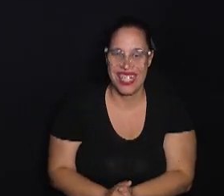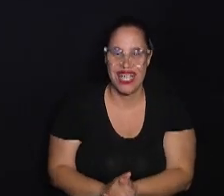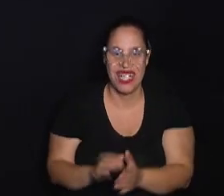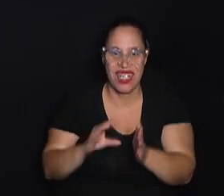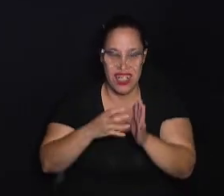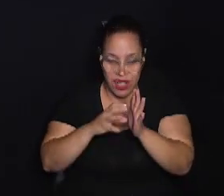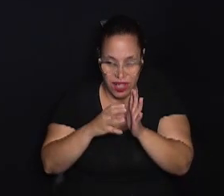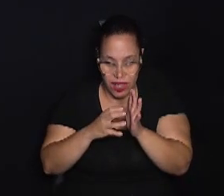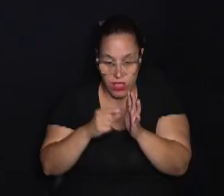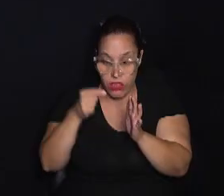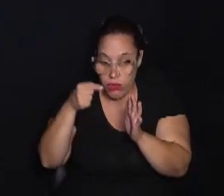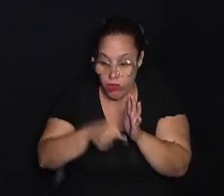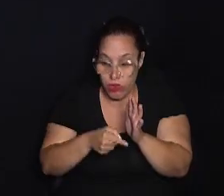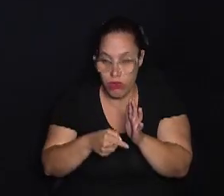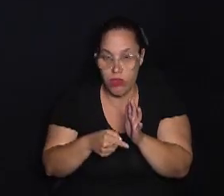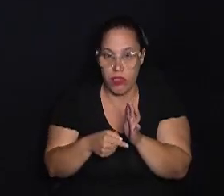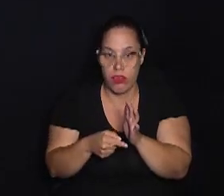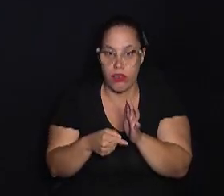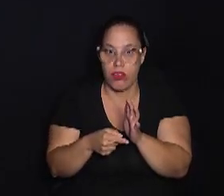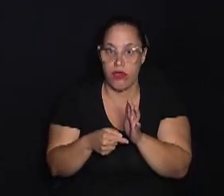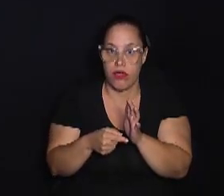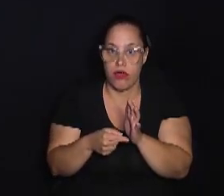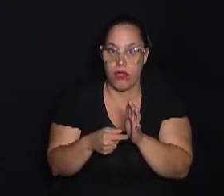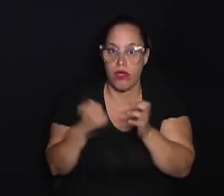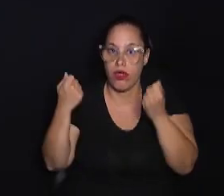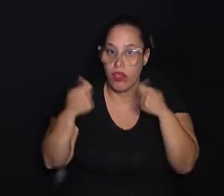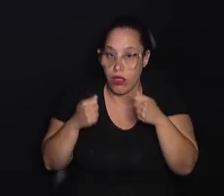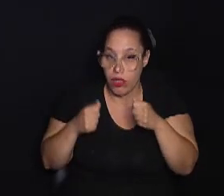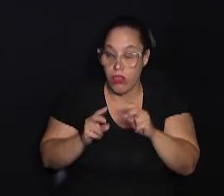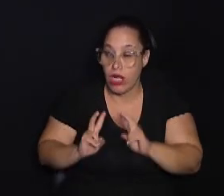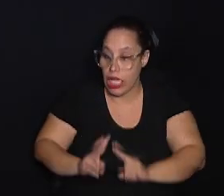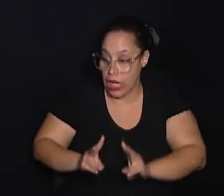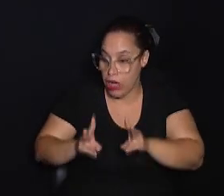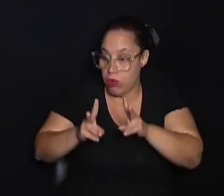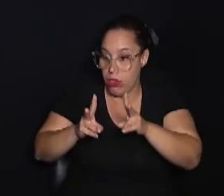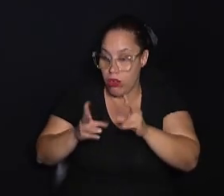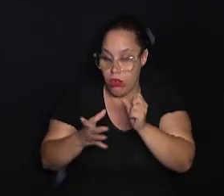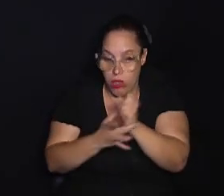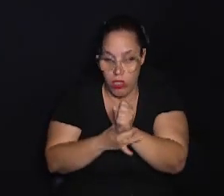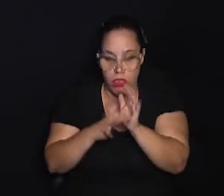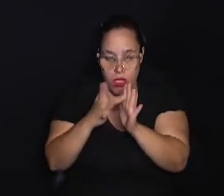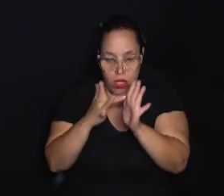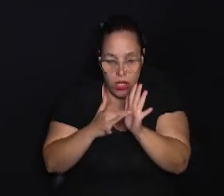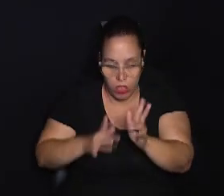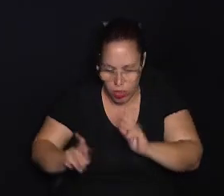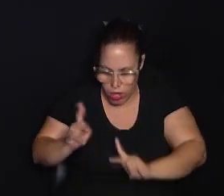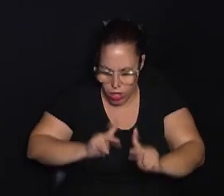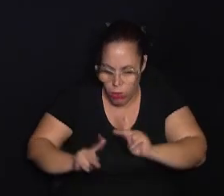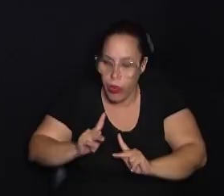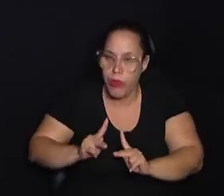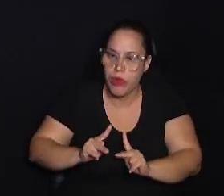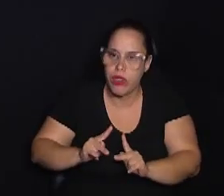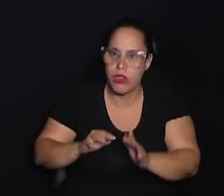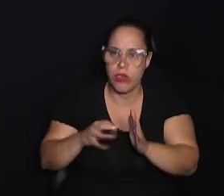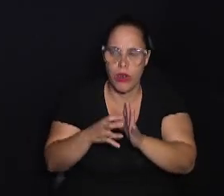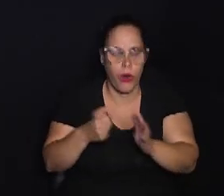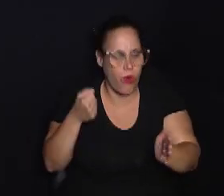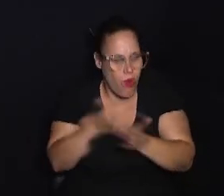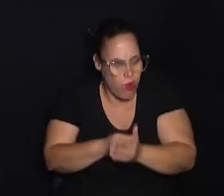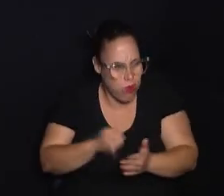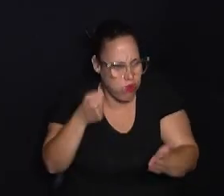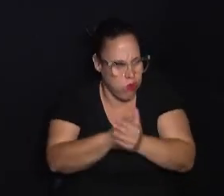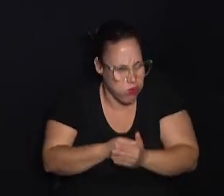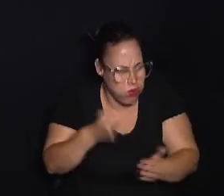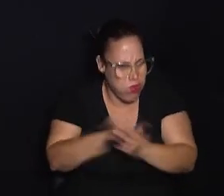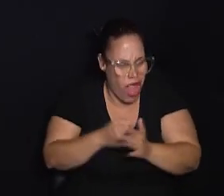é um mandato que pretende sempre garantir as pautas populares, ser um mandato combativo, um mandato